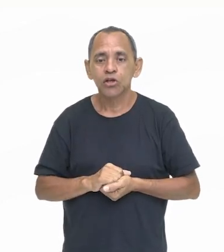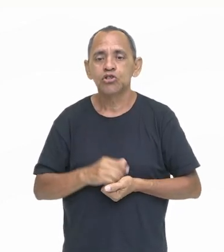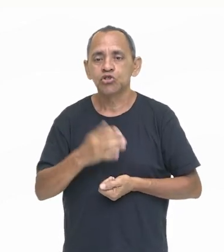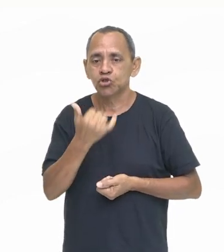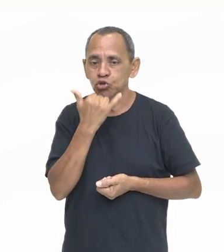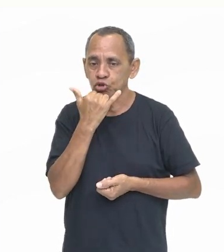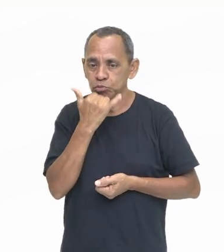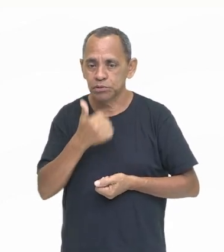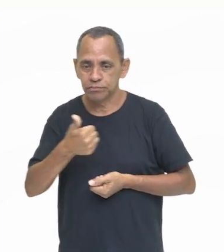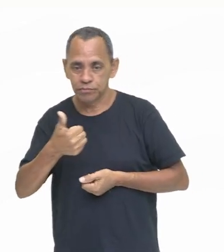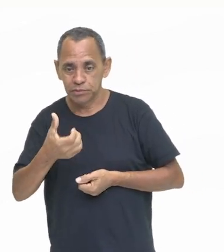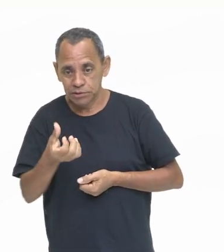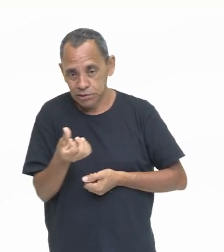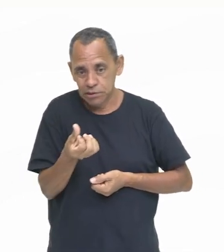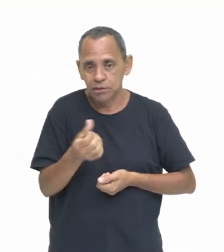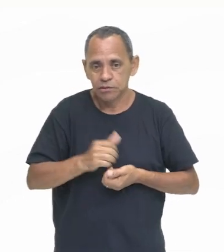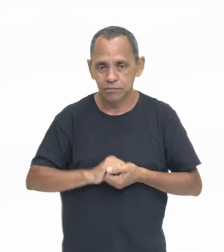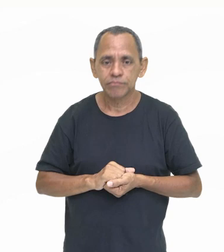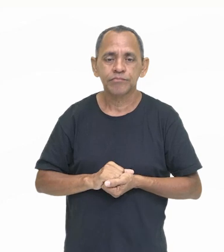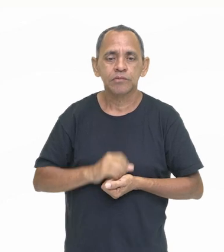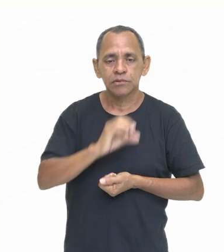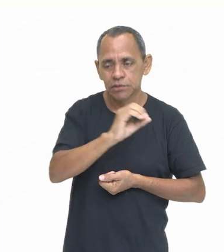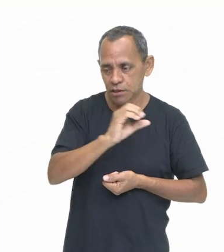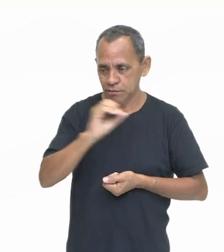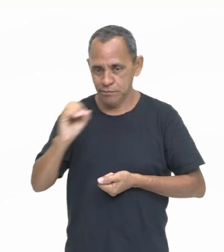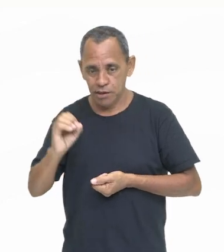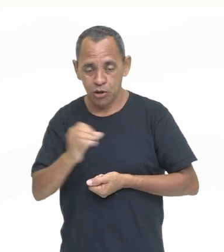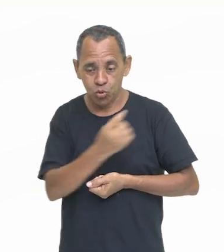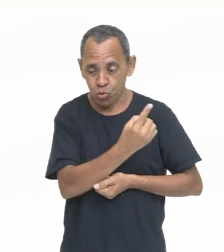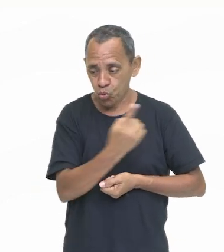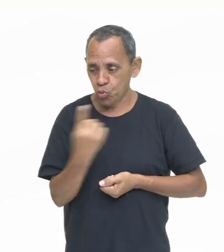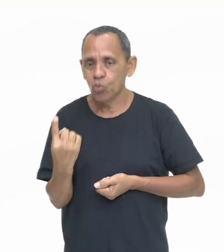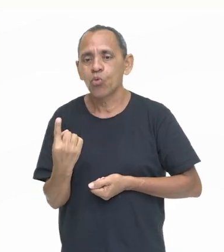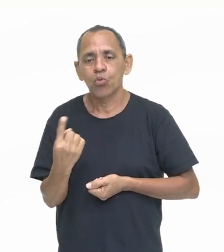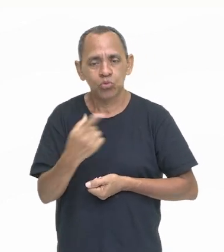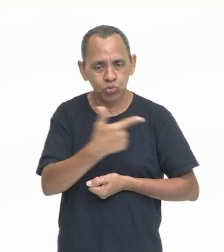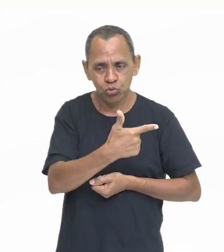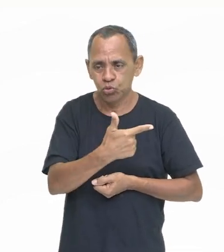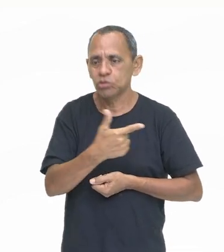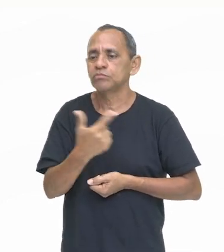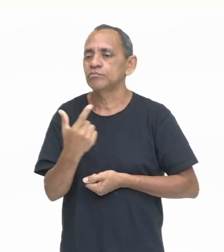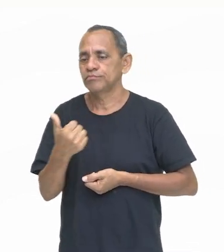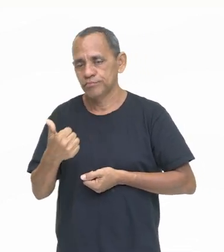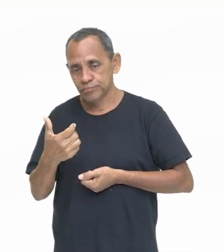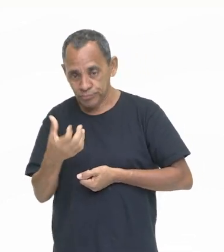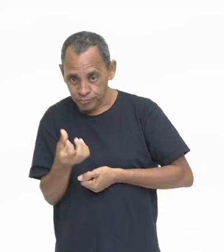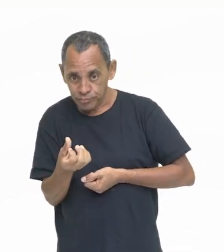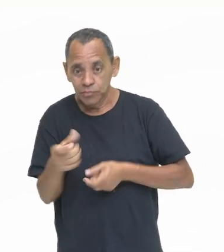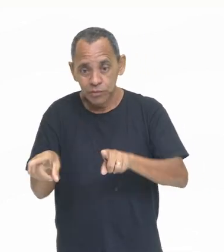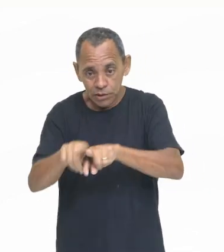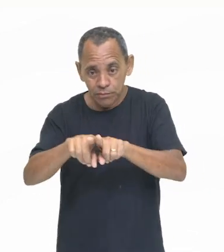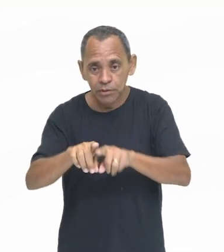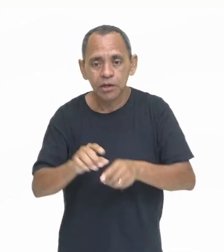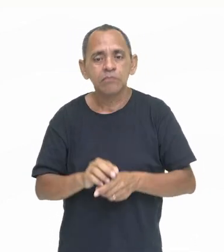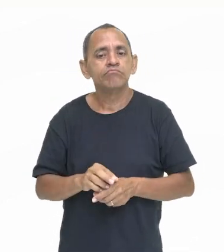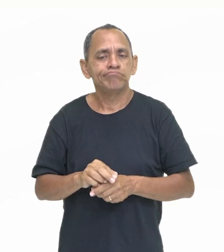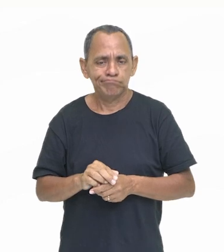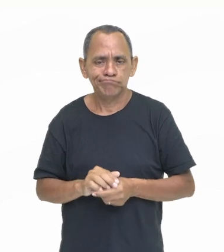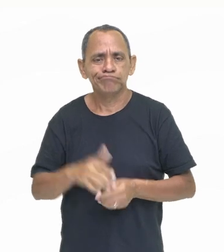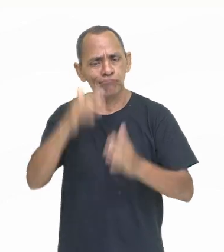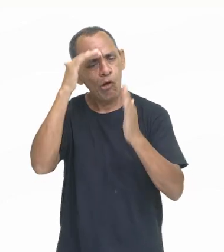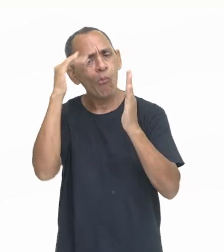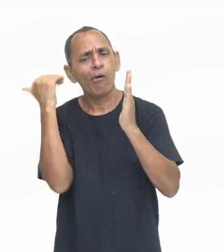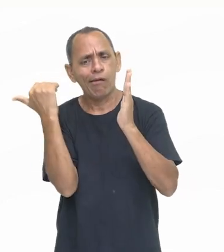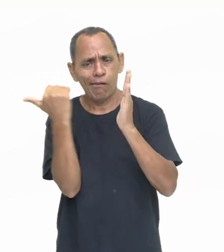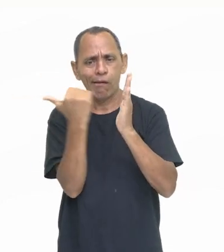1. O 0 possui o 0. O 1 possui o 1 e o 2 possui 16. Então, ok. Respeitou essas